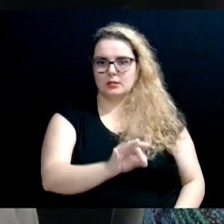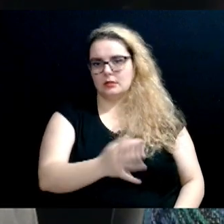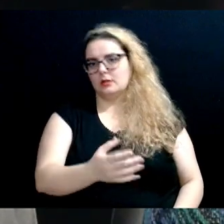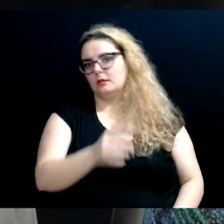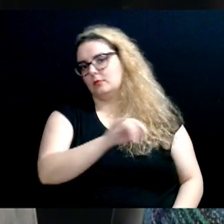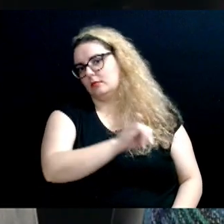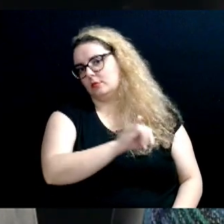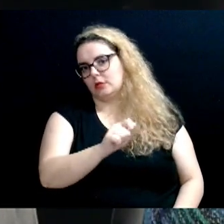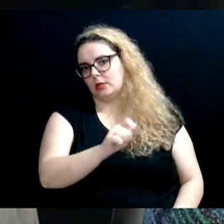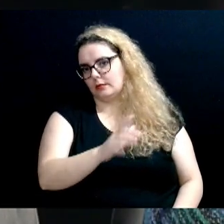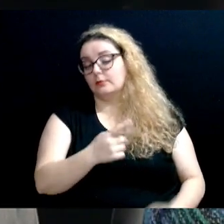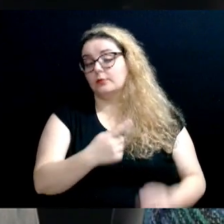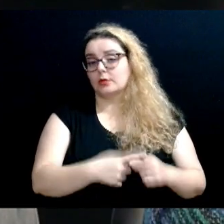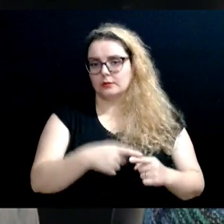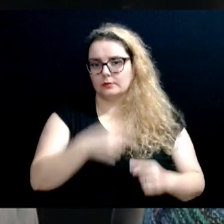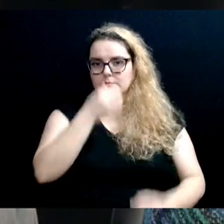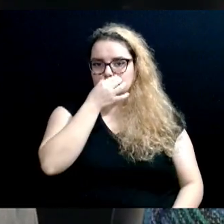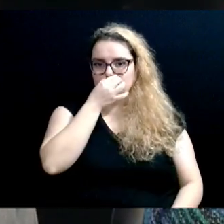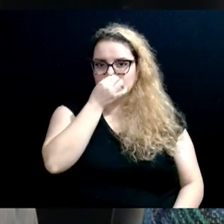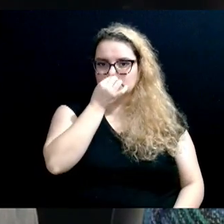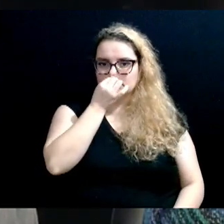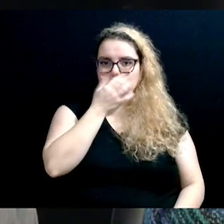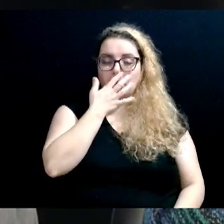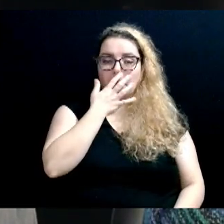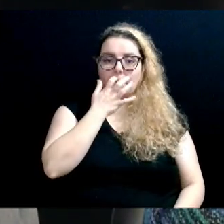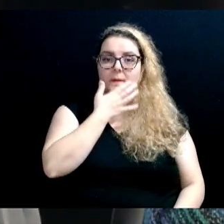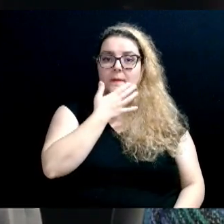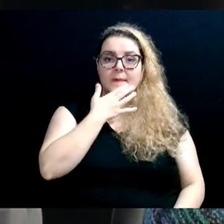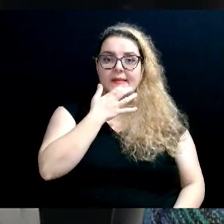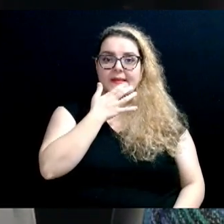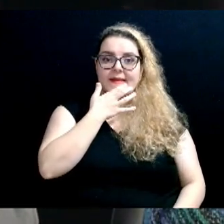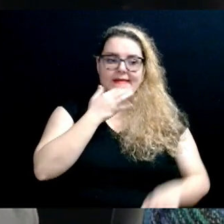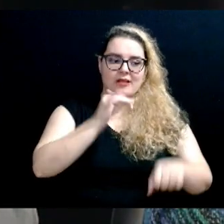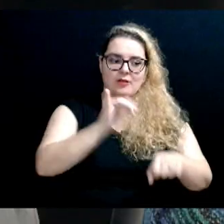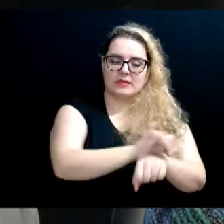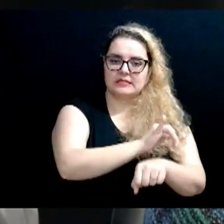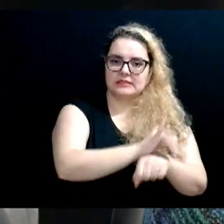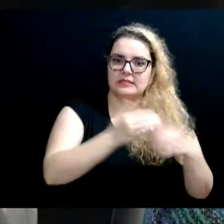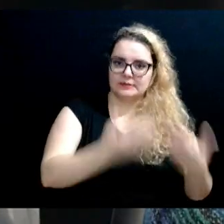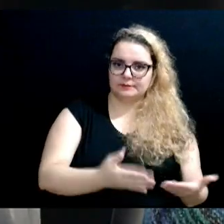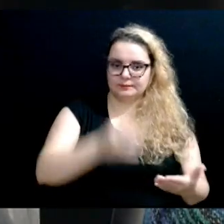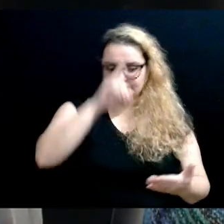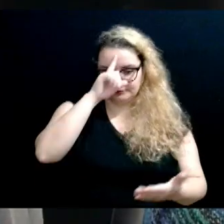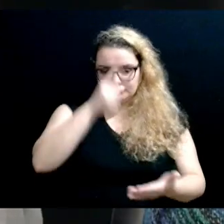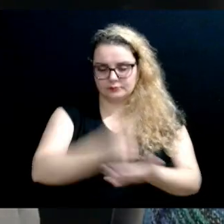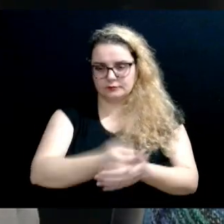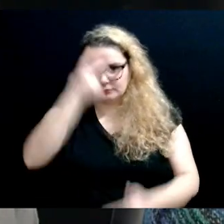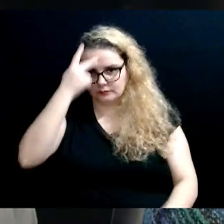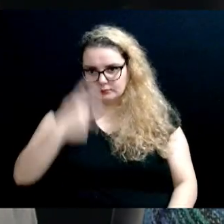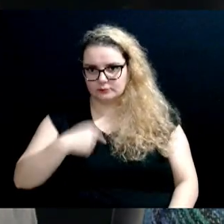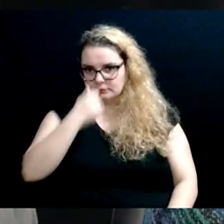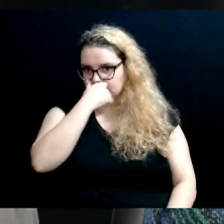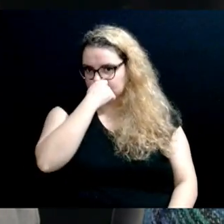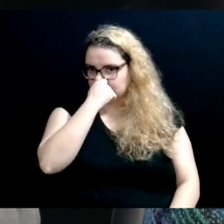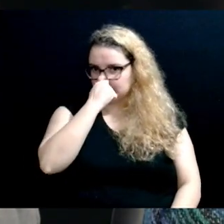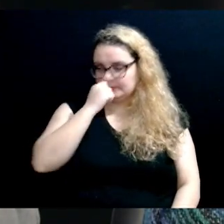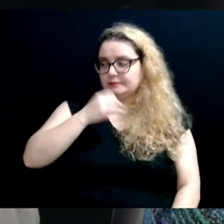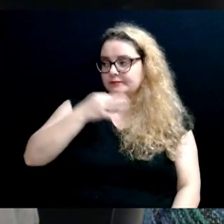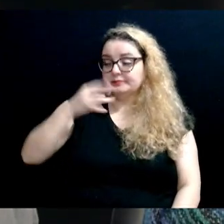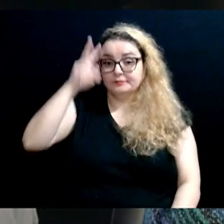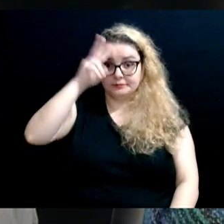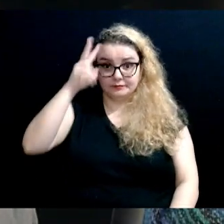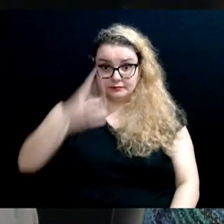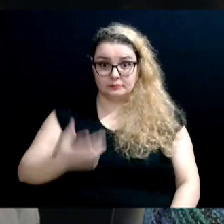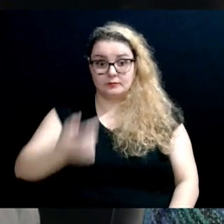quê? Você não pode deixar uma ferramenta decidir por você. Perfeito. Lembrando que inteligência artificial é